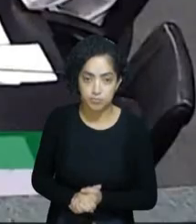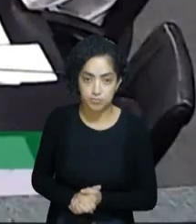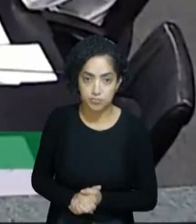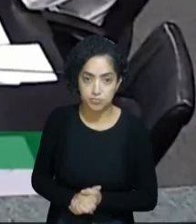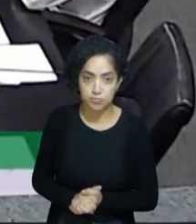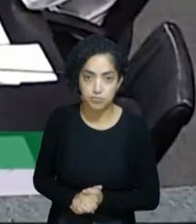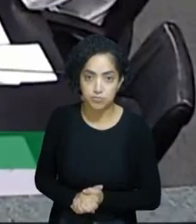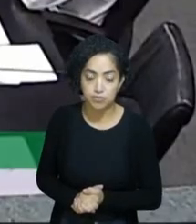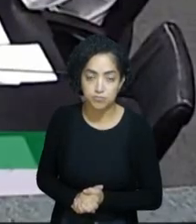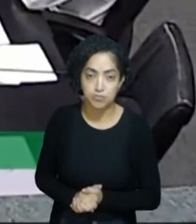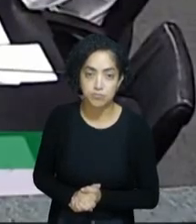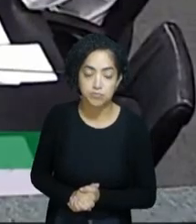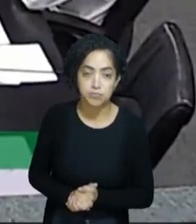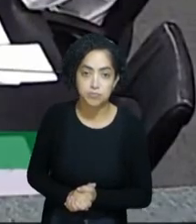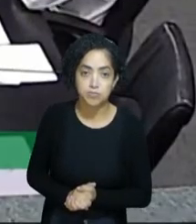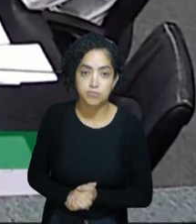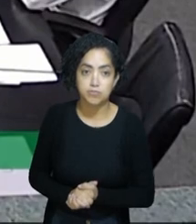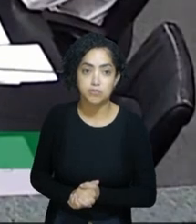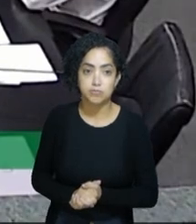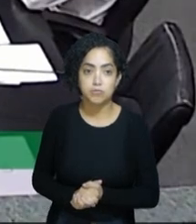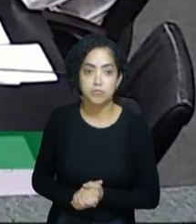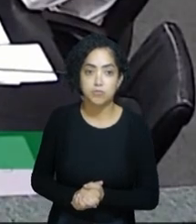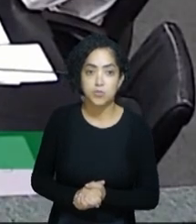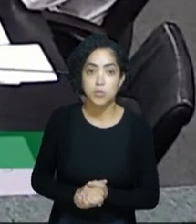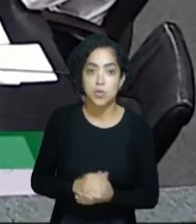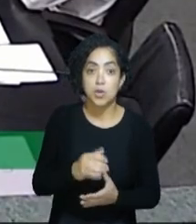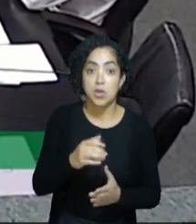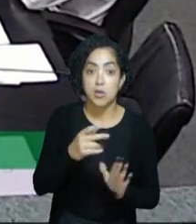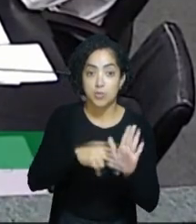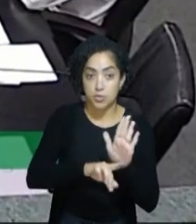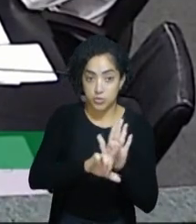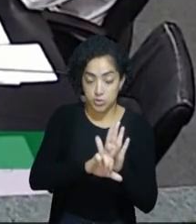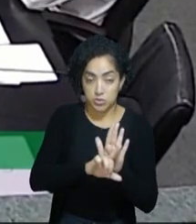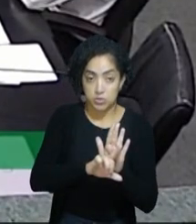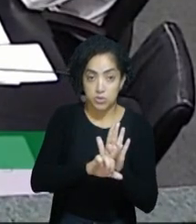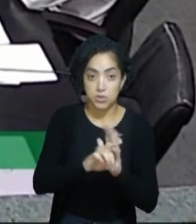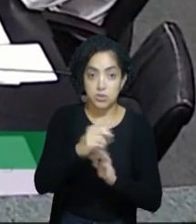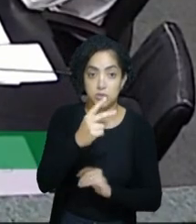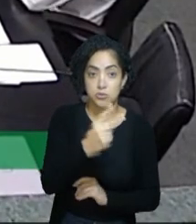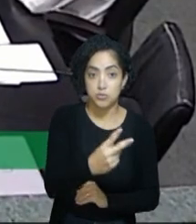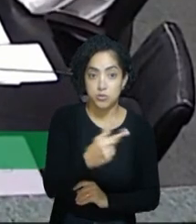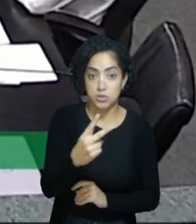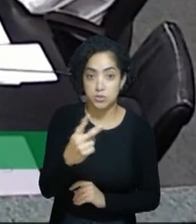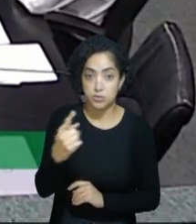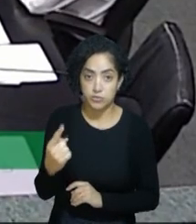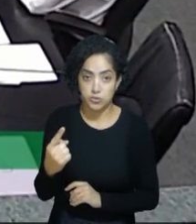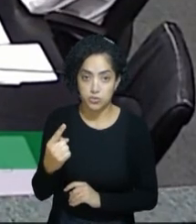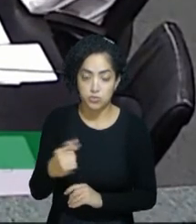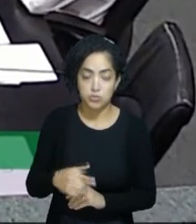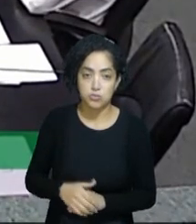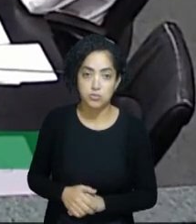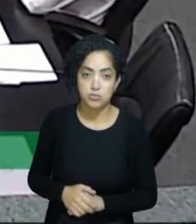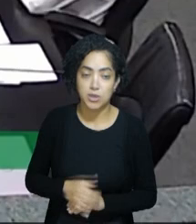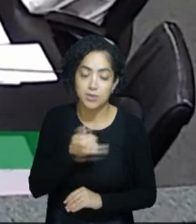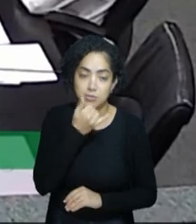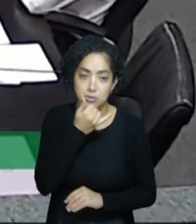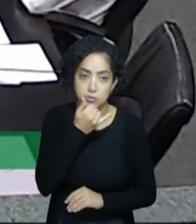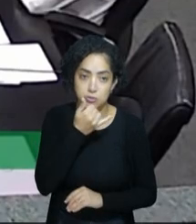Deputado Presidente o projeto de lei 221/2022 PP Colaço Deputado Me